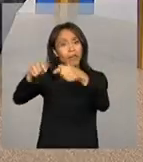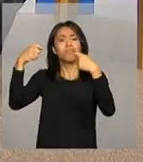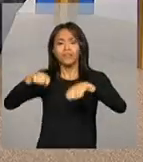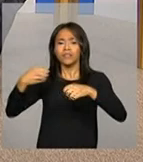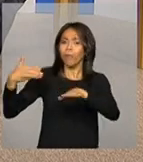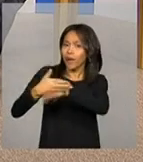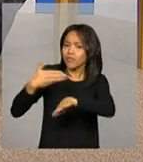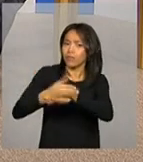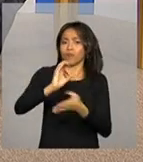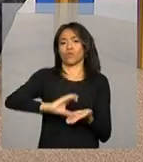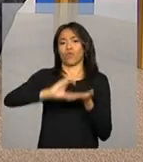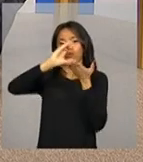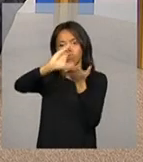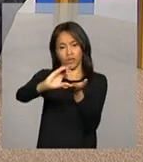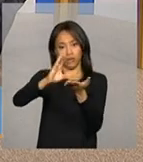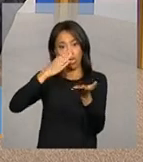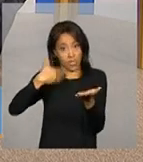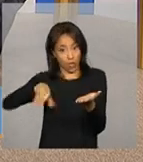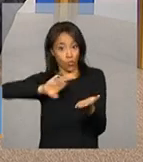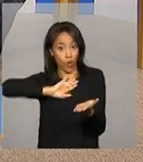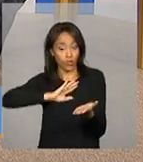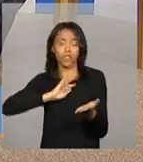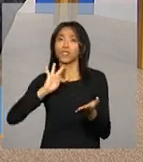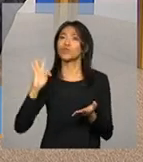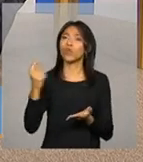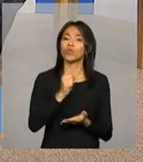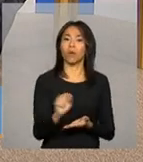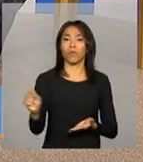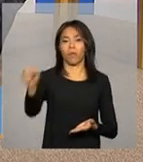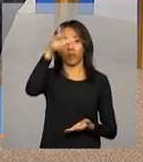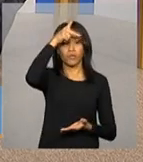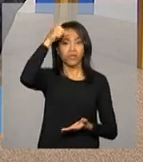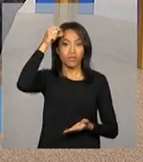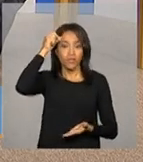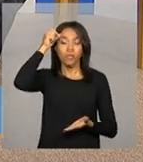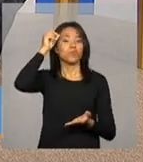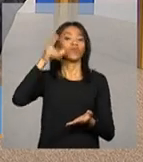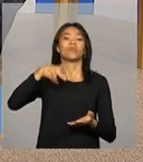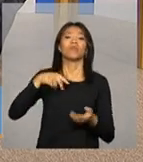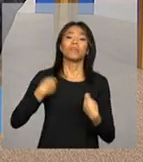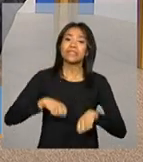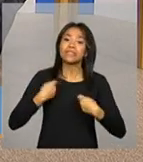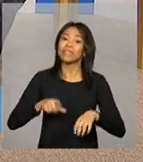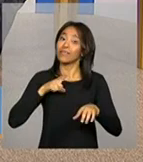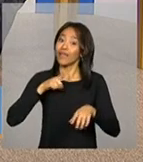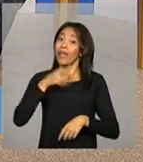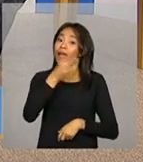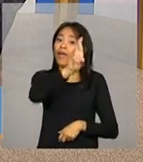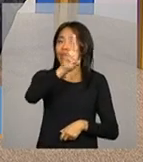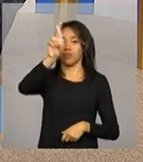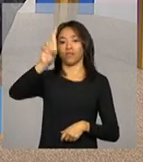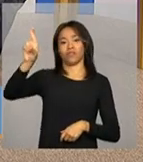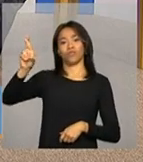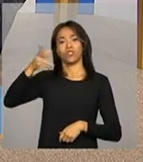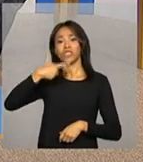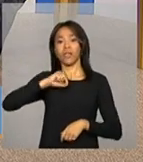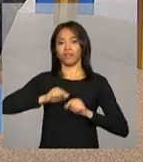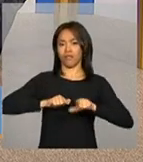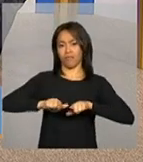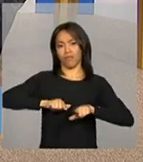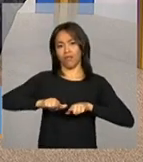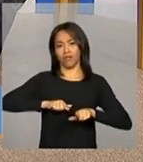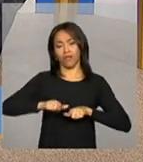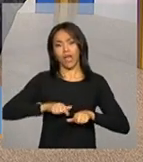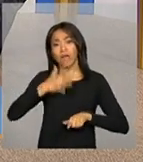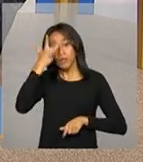conselhos então nosso batom vamos o quê que em todos os municípios os conselhos municipais têm até representação dos trabalhadores e que os usuários